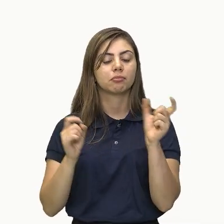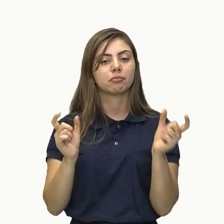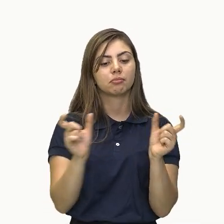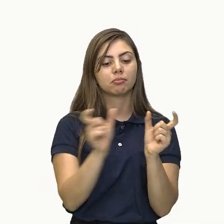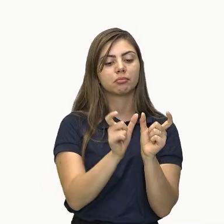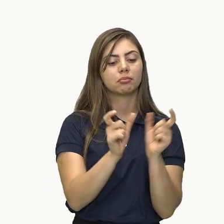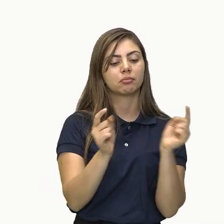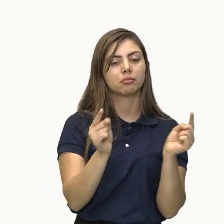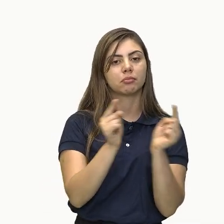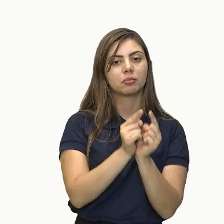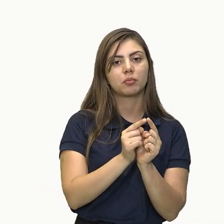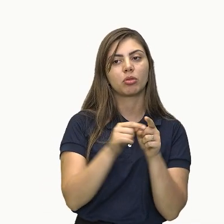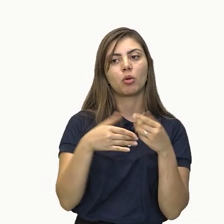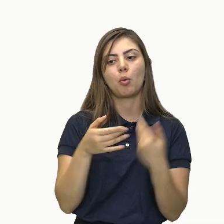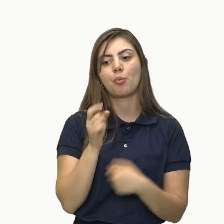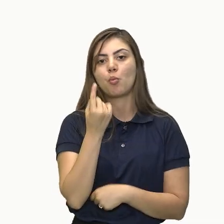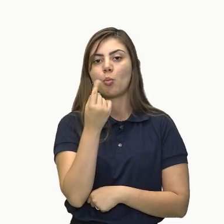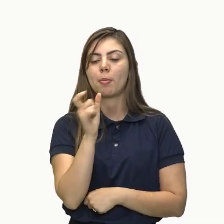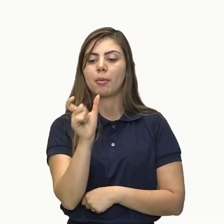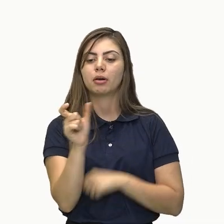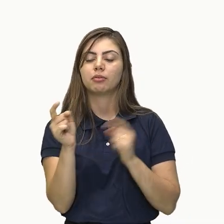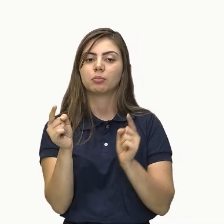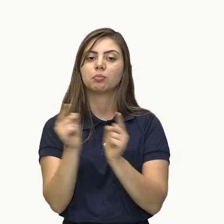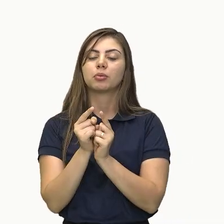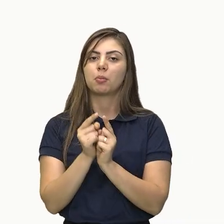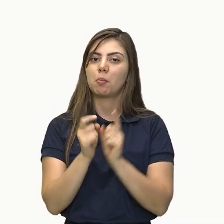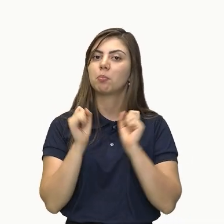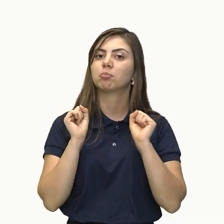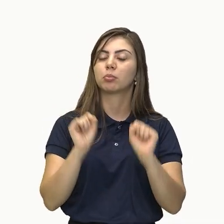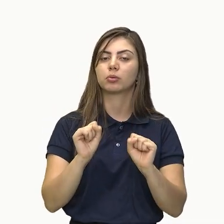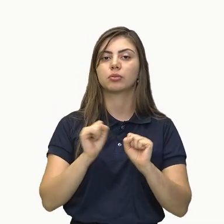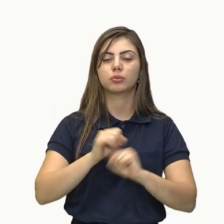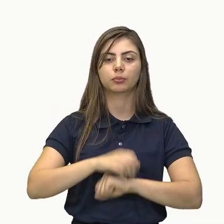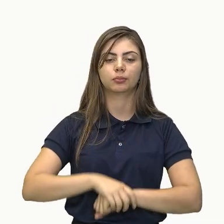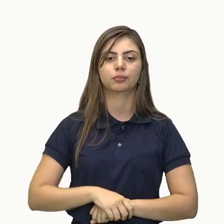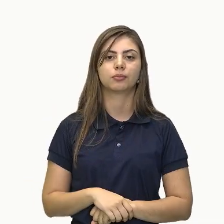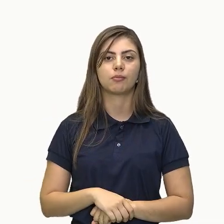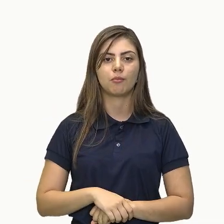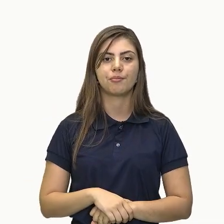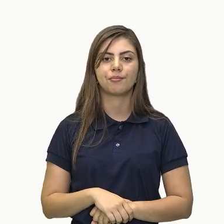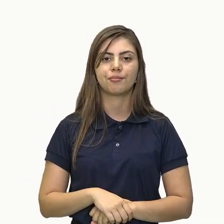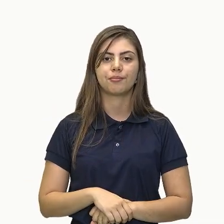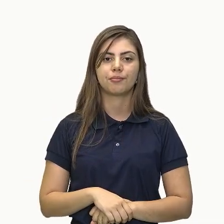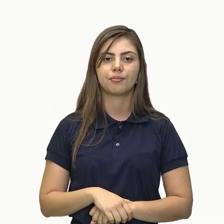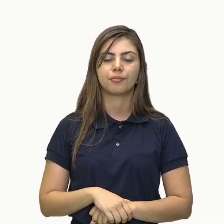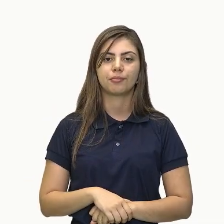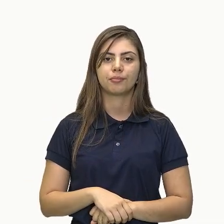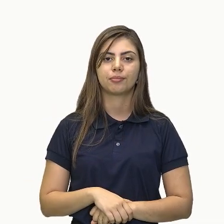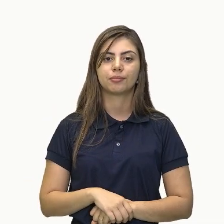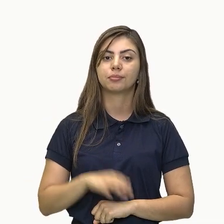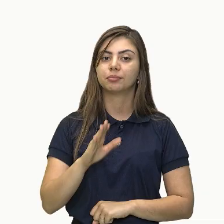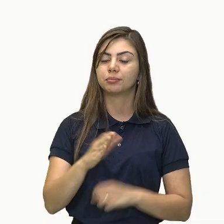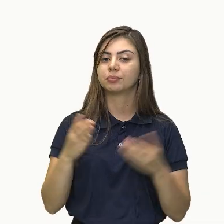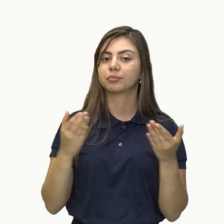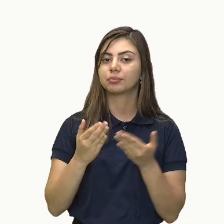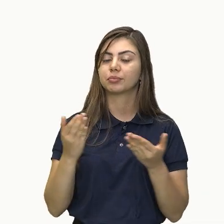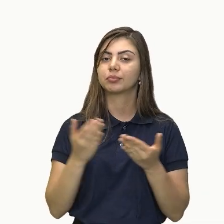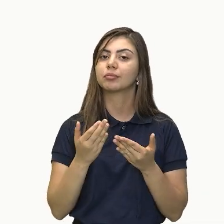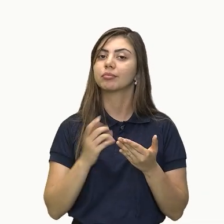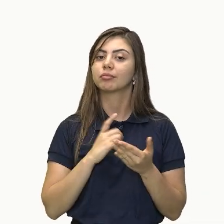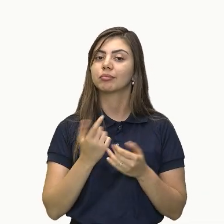de palavras no internetês, ok? Então, vamos adiante vendo mais